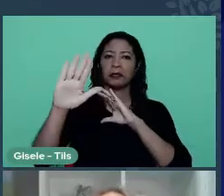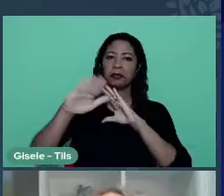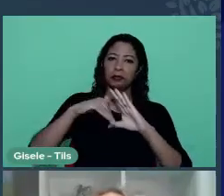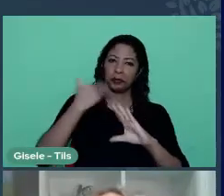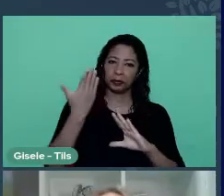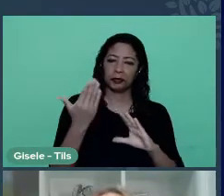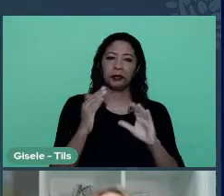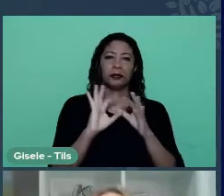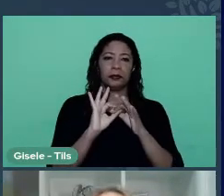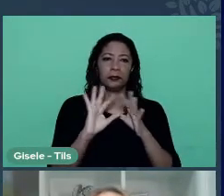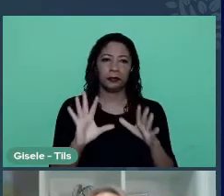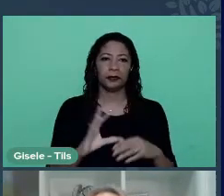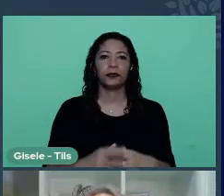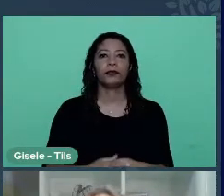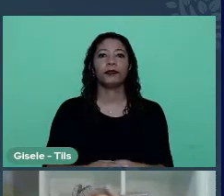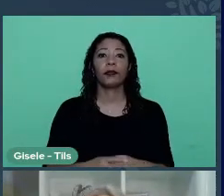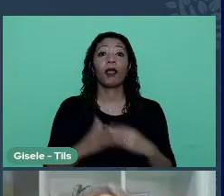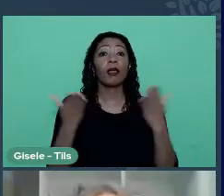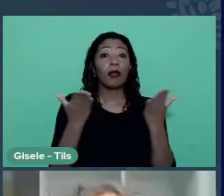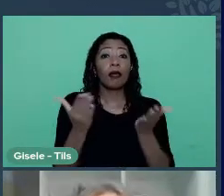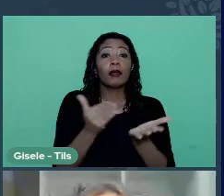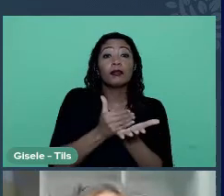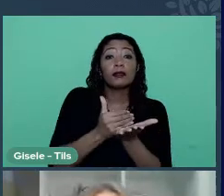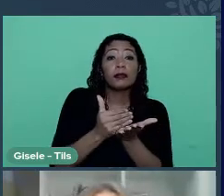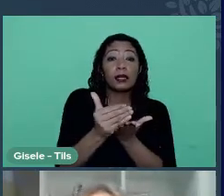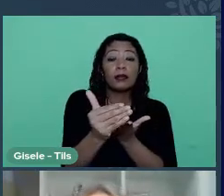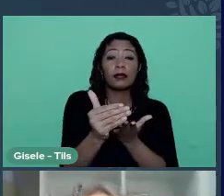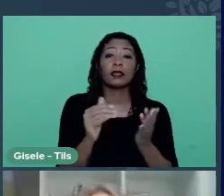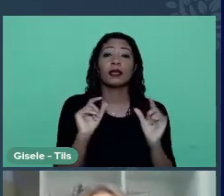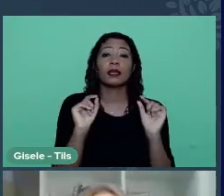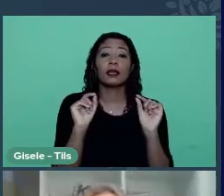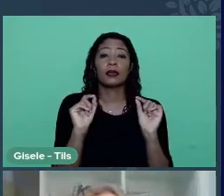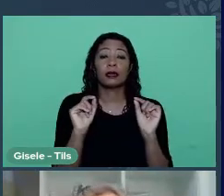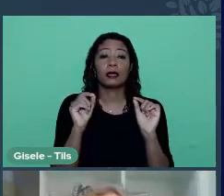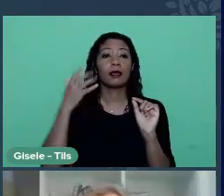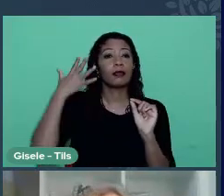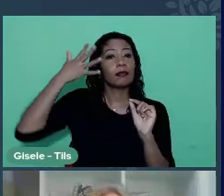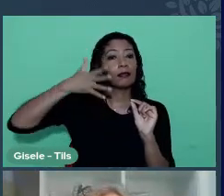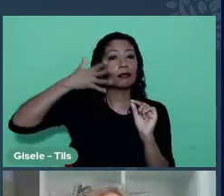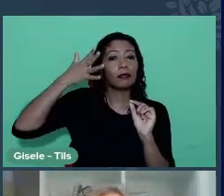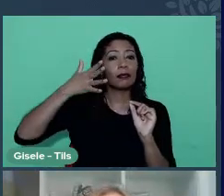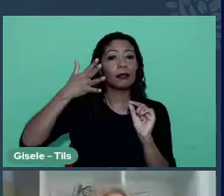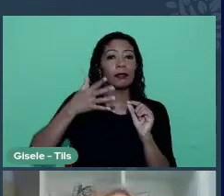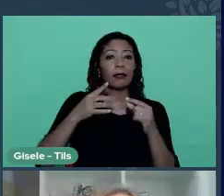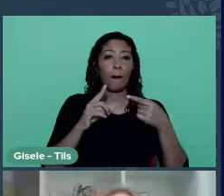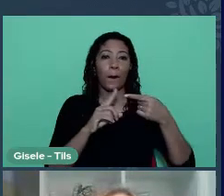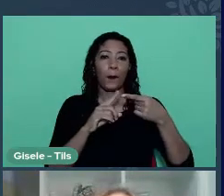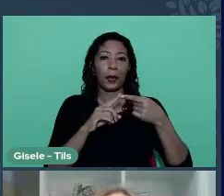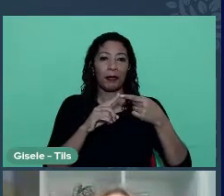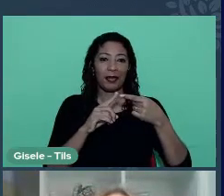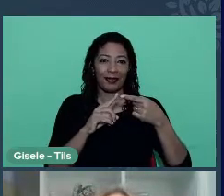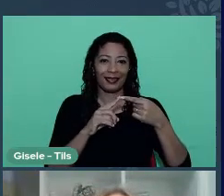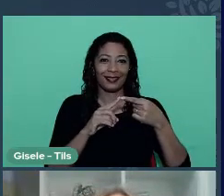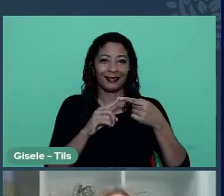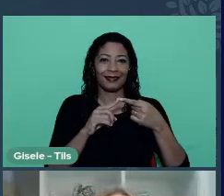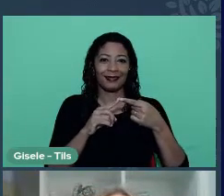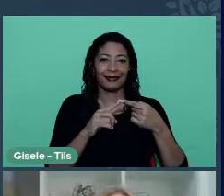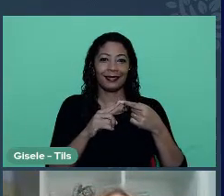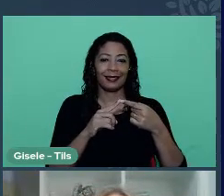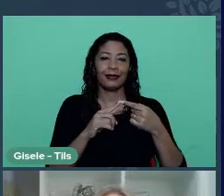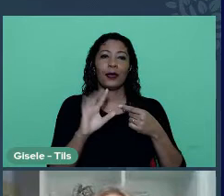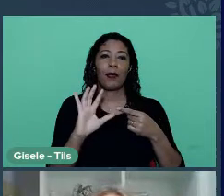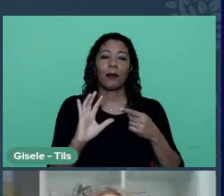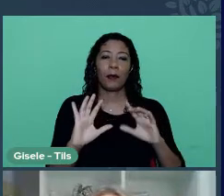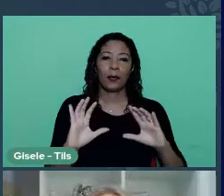agora nós vamos iniciar com a nossa primeira palestra, né, do primeiro Convivendo com a